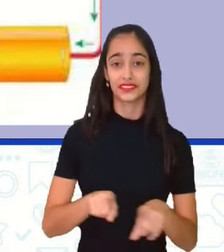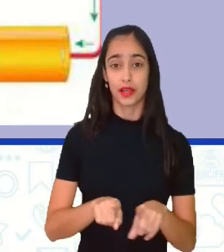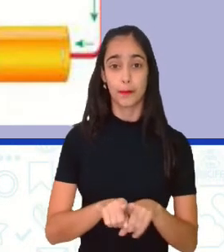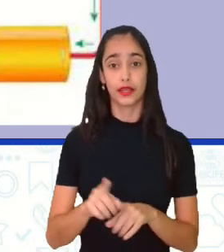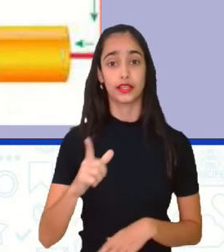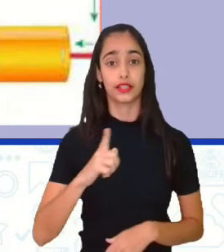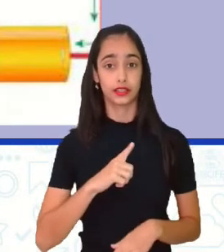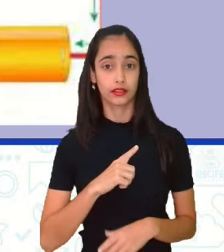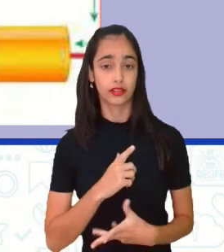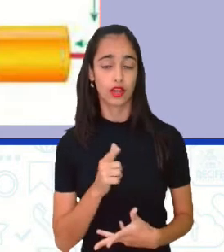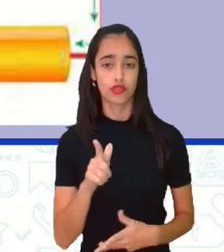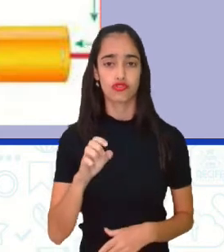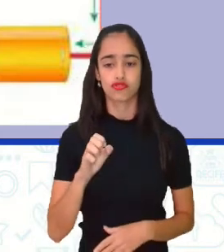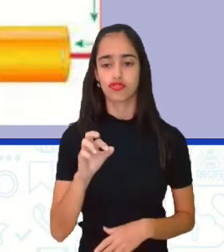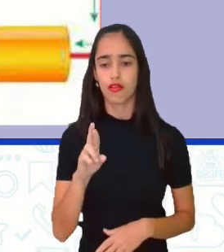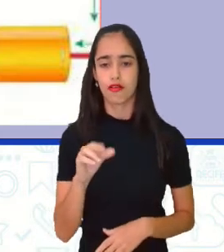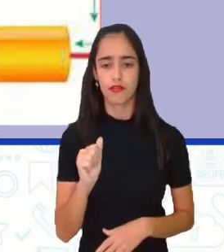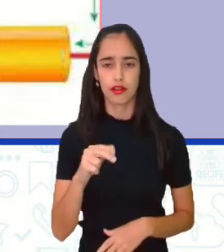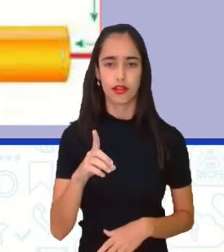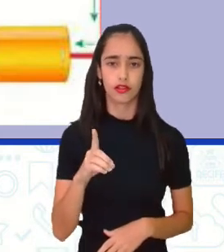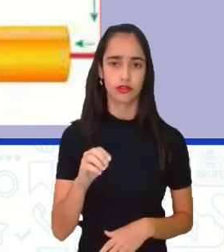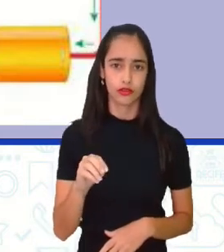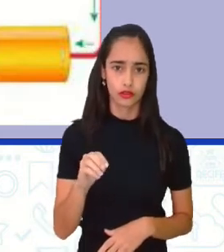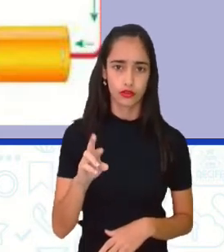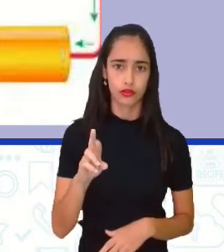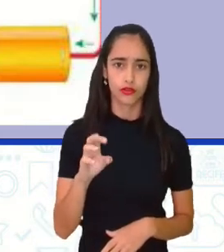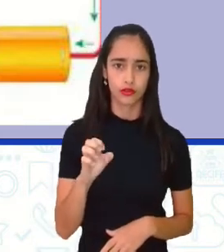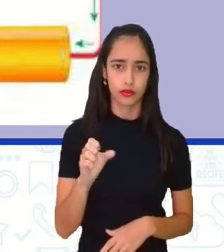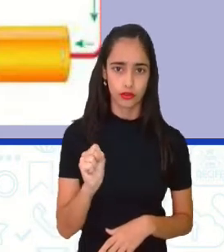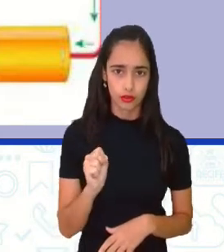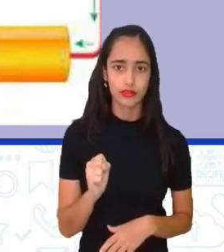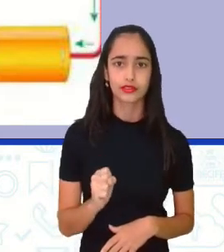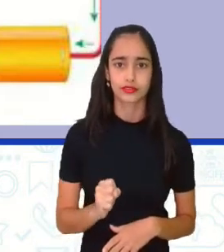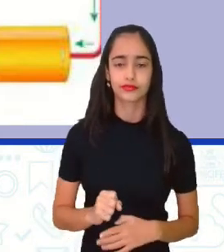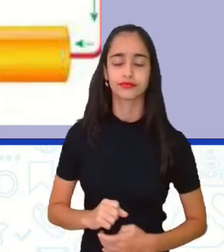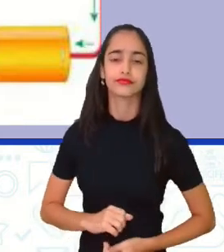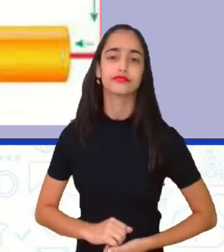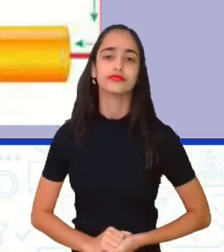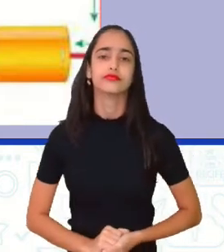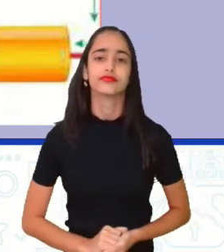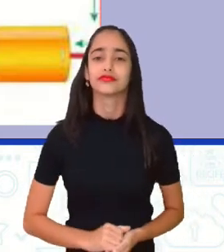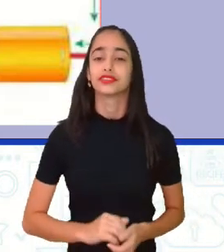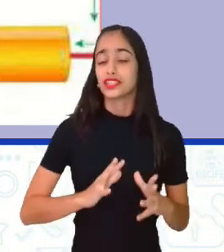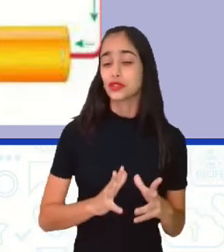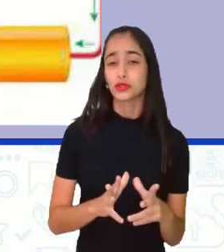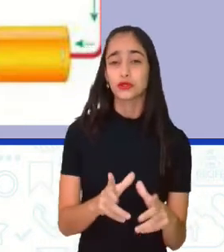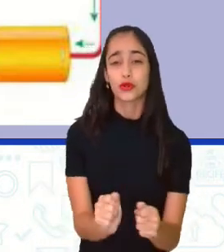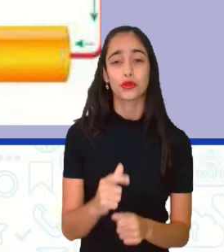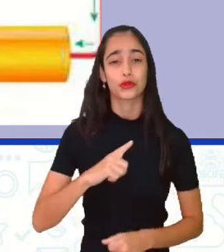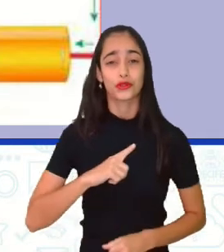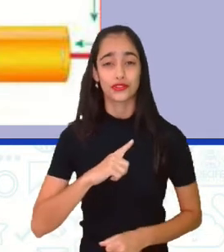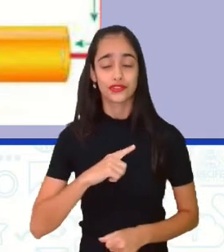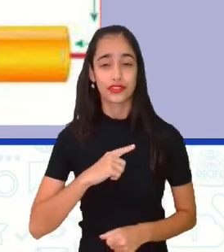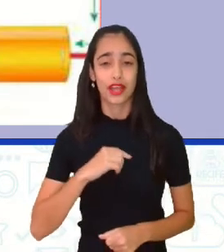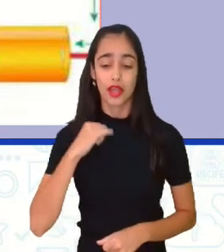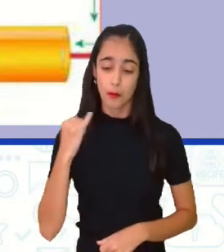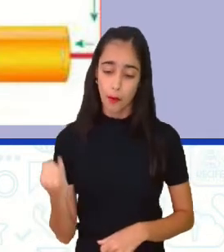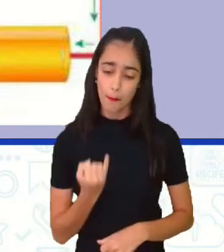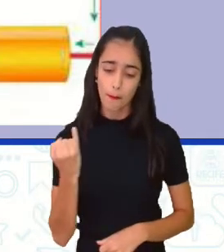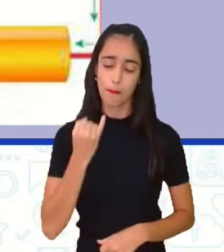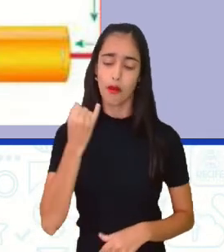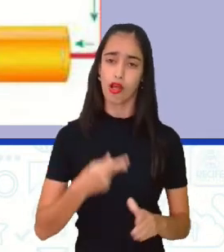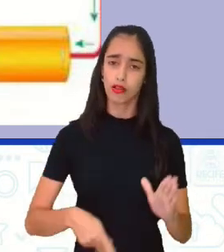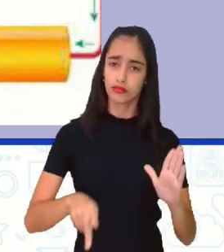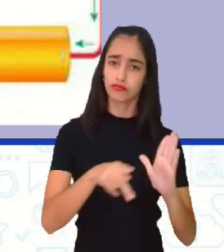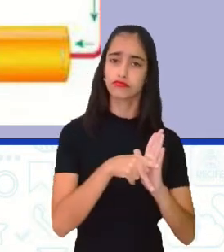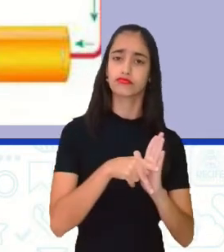que possuem, dos receptores que vão receber, dos resistores, né? E todos eles têm a sua importância